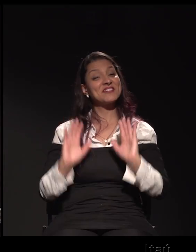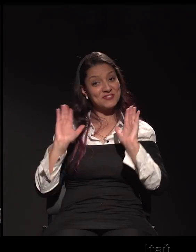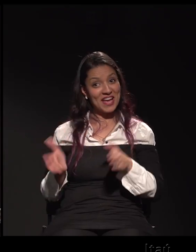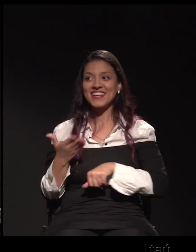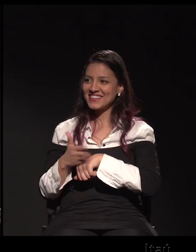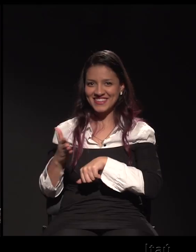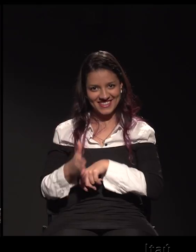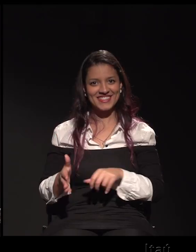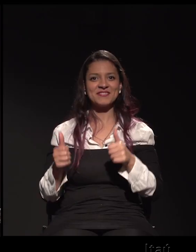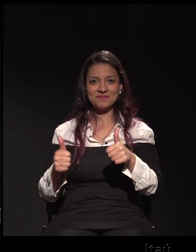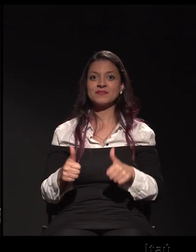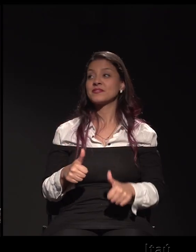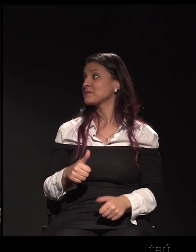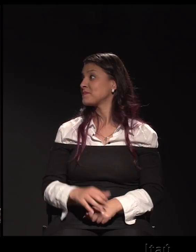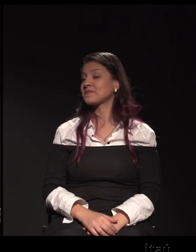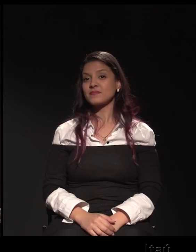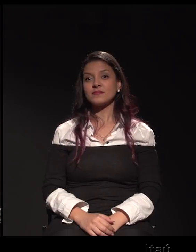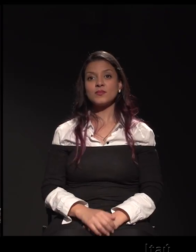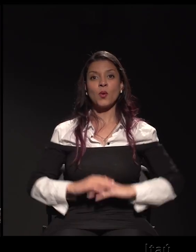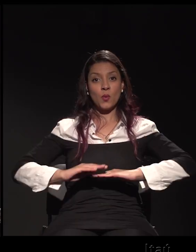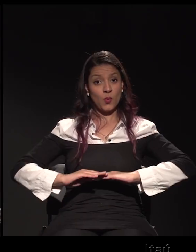Treinando. Tará.